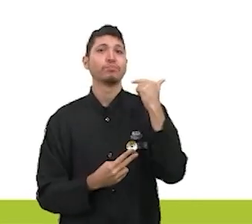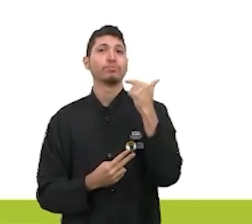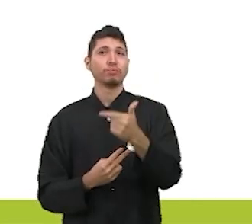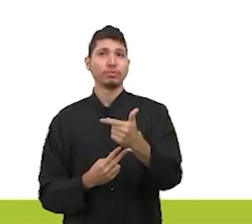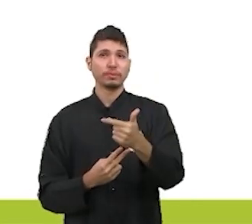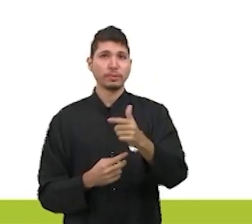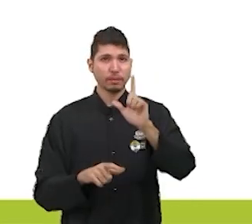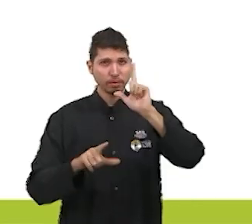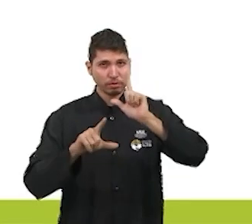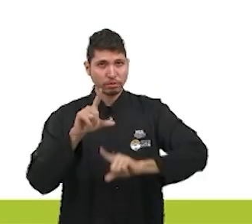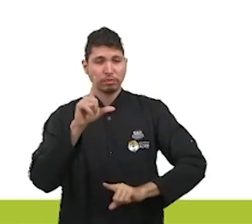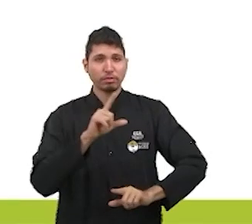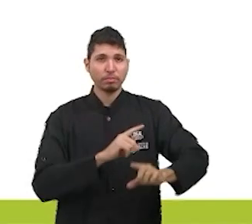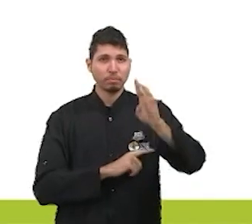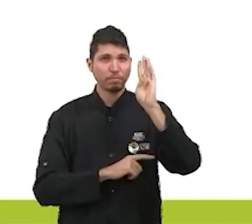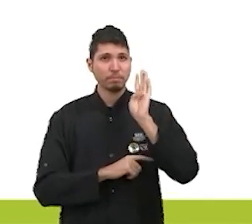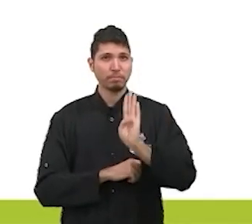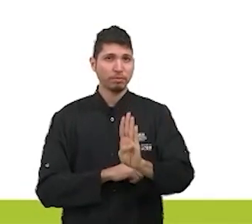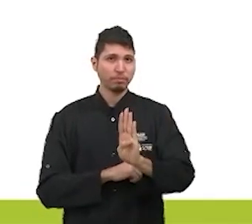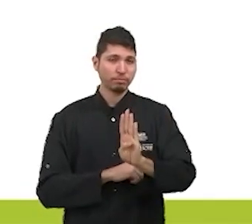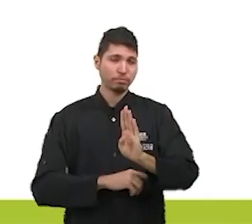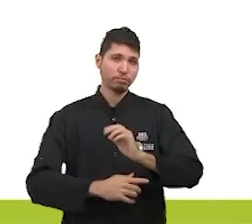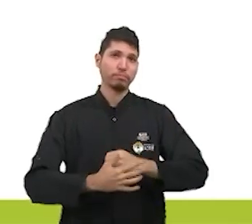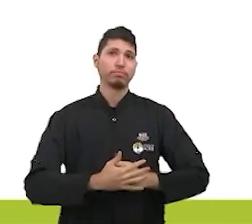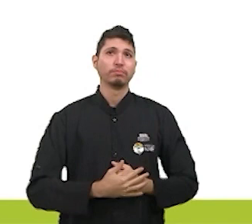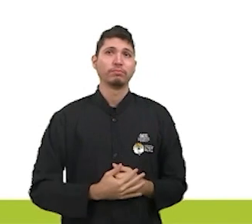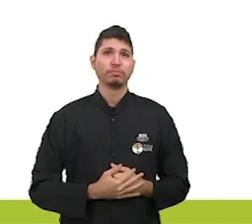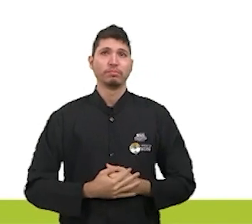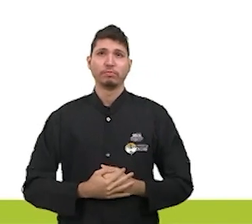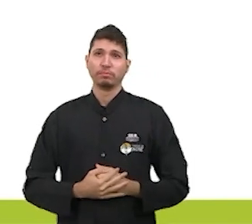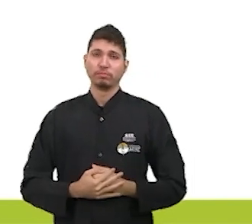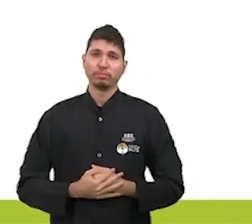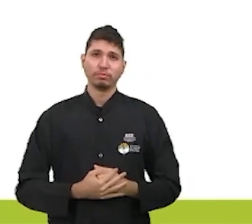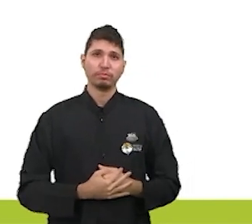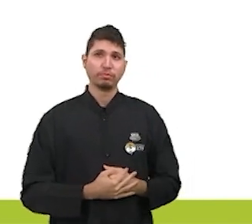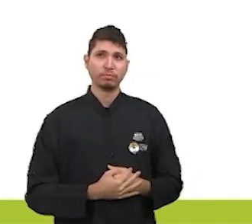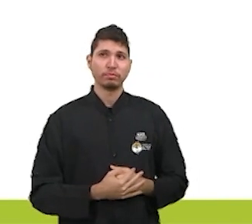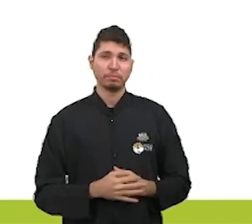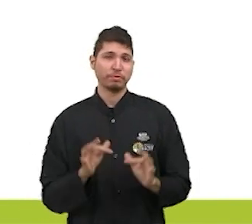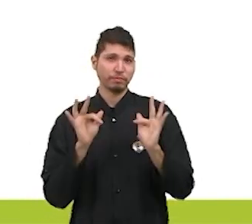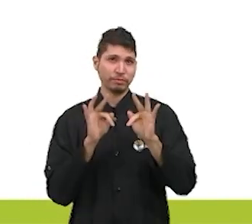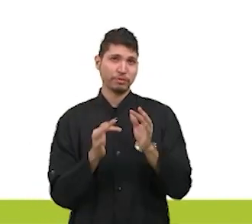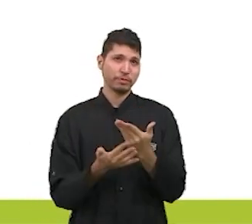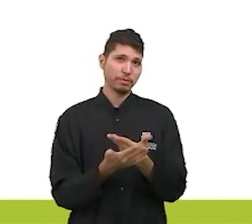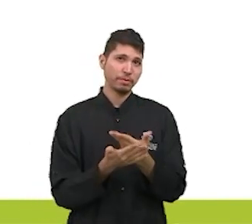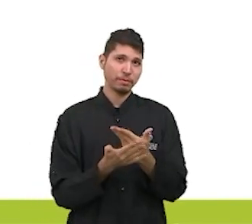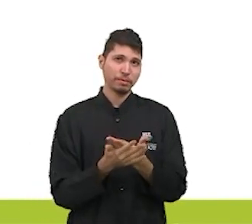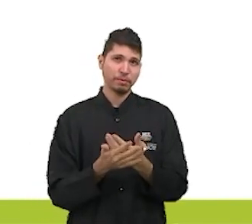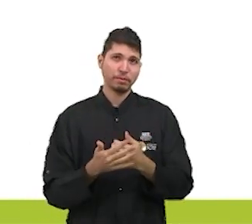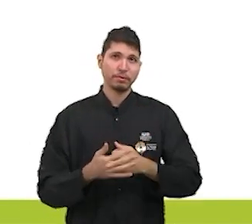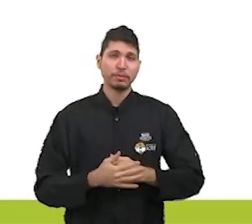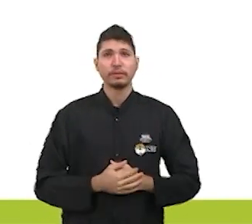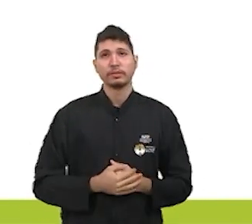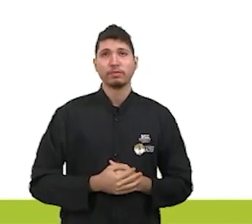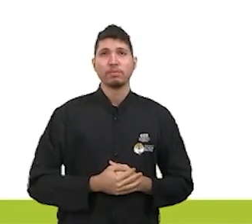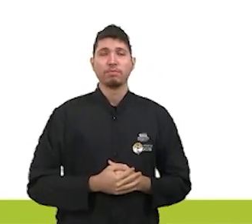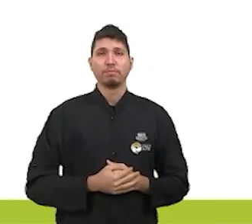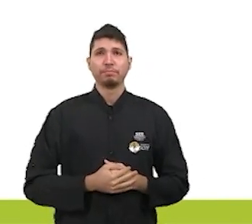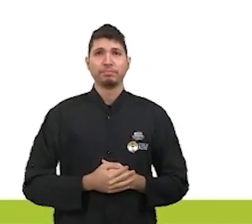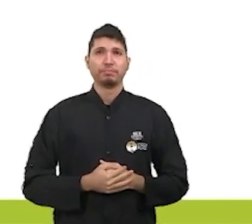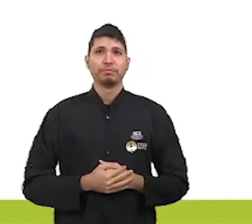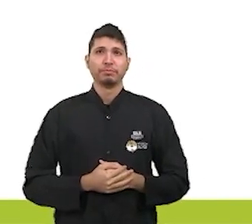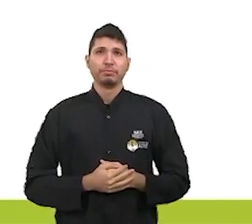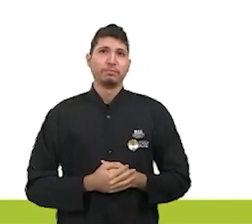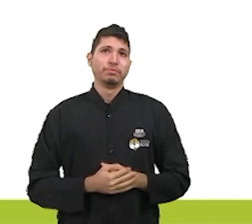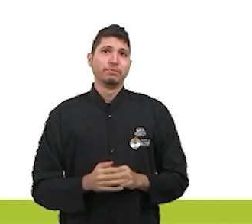B. Ok? Bem, vamos lá. Vamos ao probleminha do Enem aqui para a gente finalizar essa primeira parte.